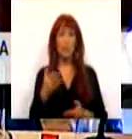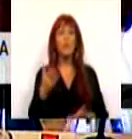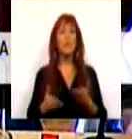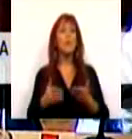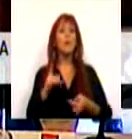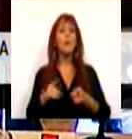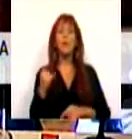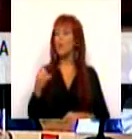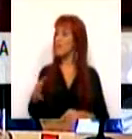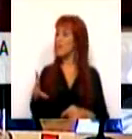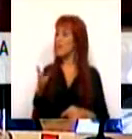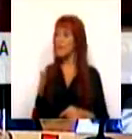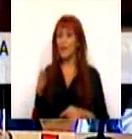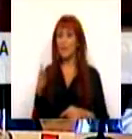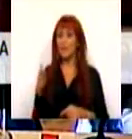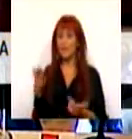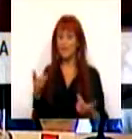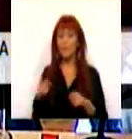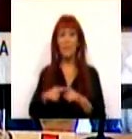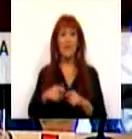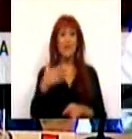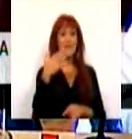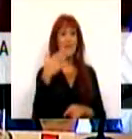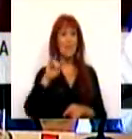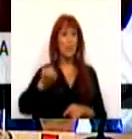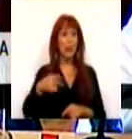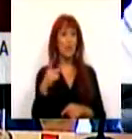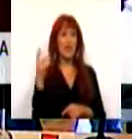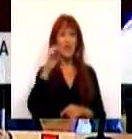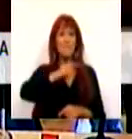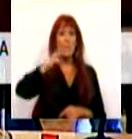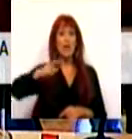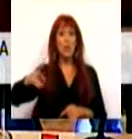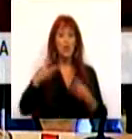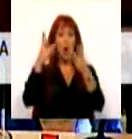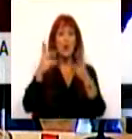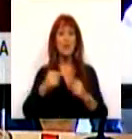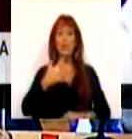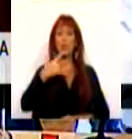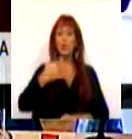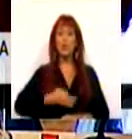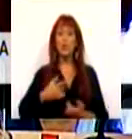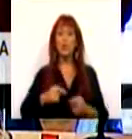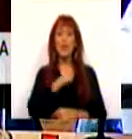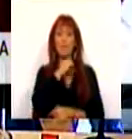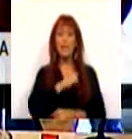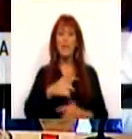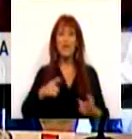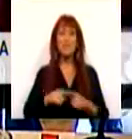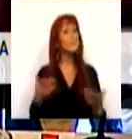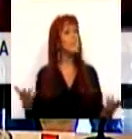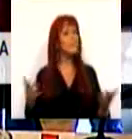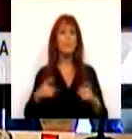relação a 2017. São 17,6 milhões de orçamento total que permitirão,